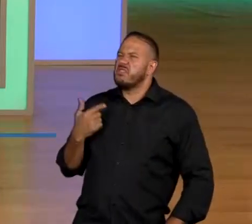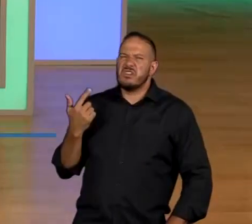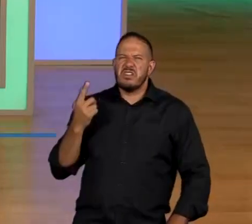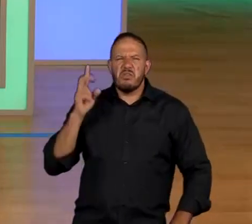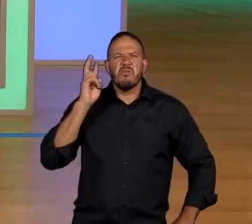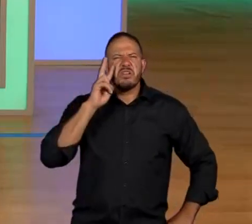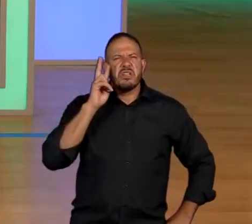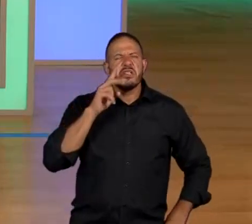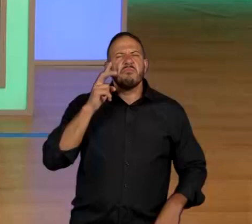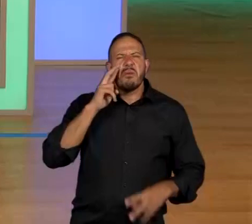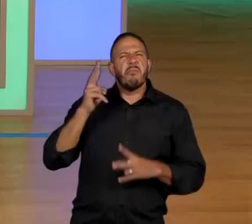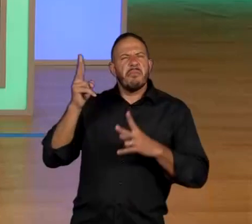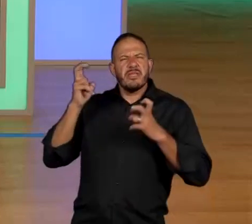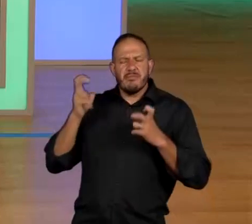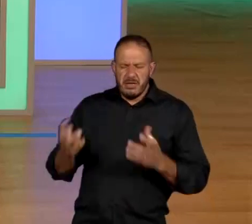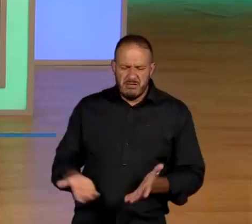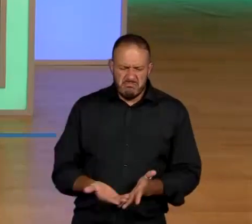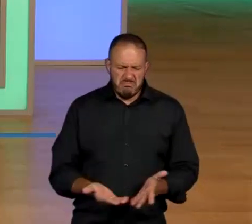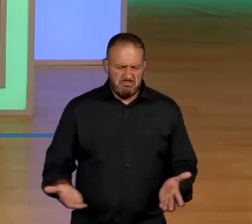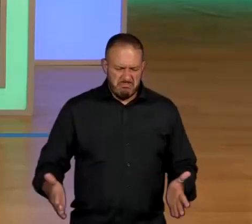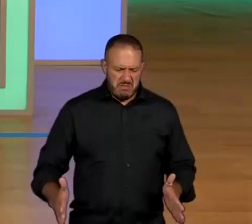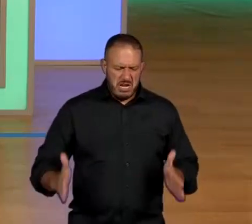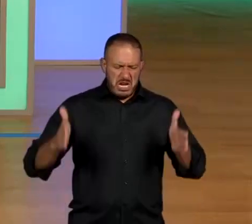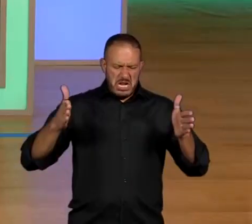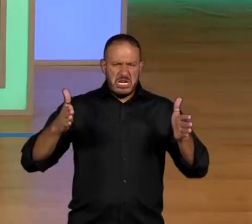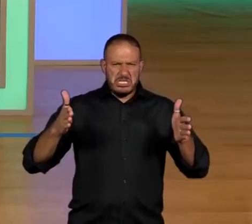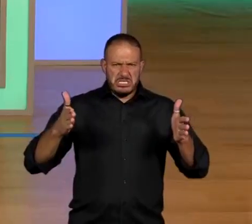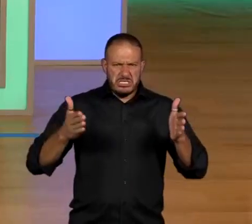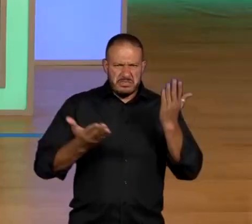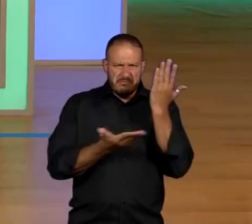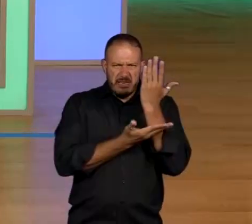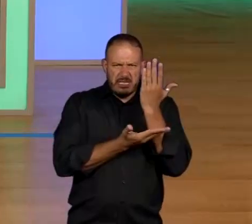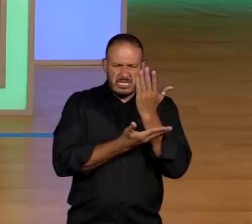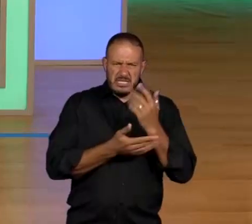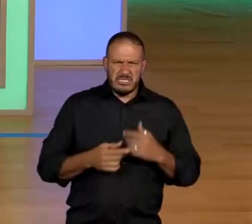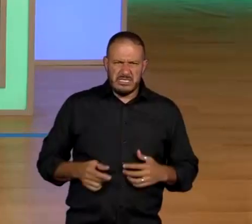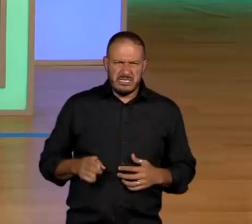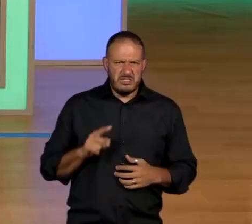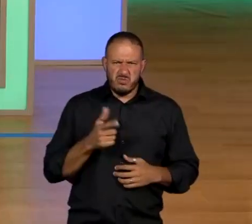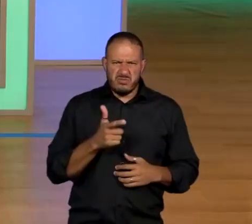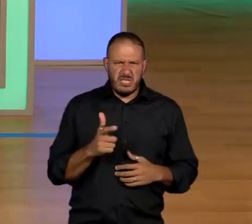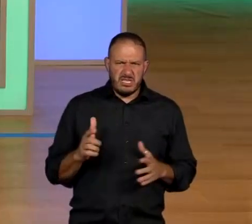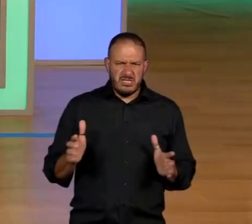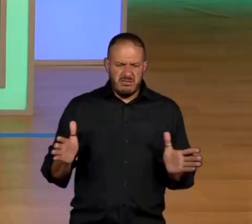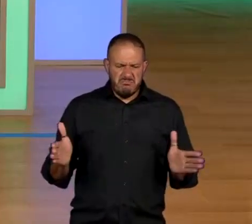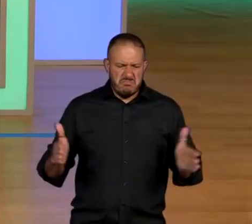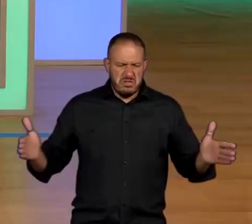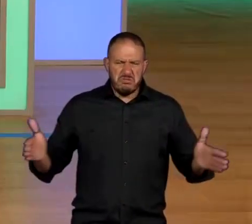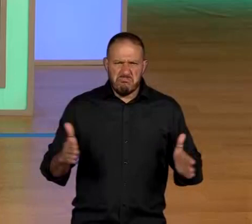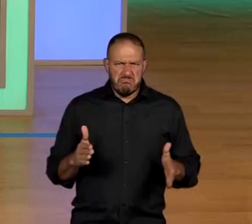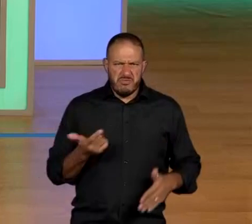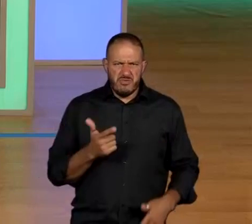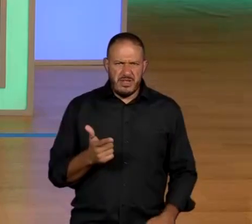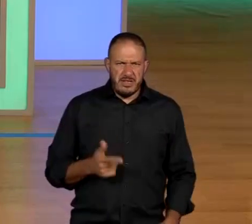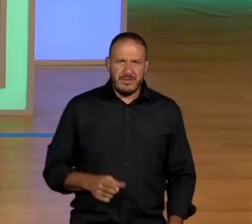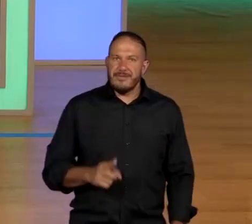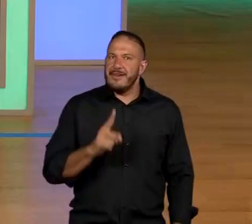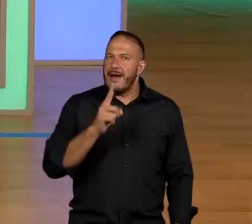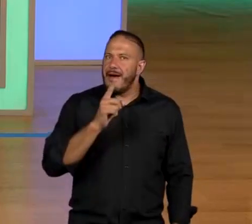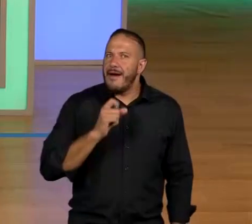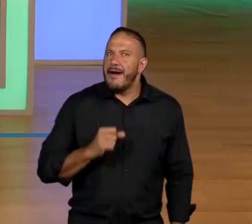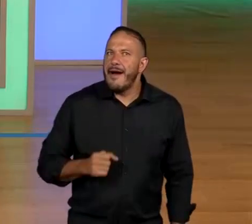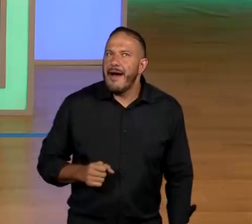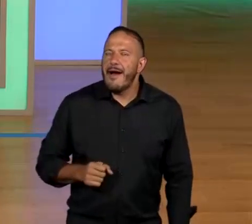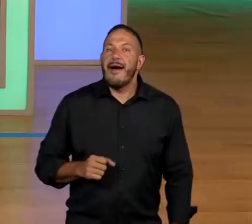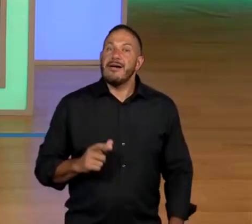lá, uma caixa de madeira, não tem um lugar grande. Haha! É aí que entra o